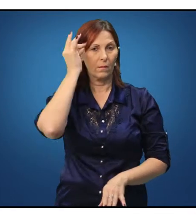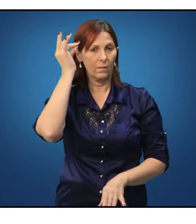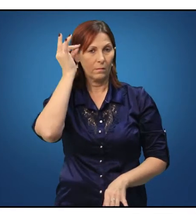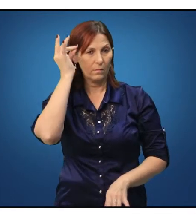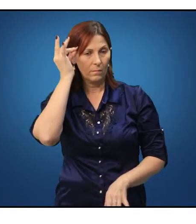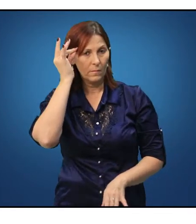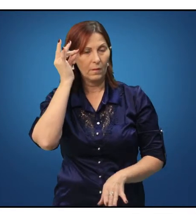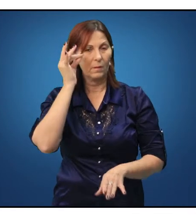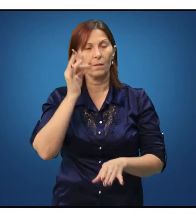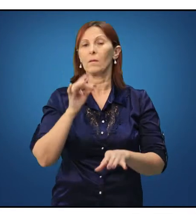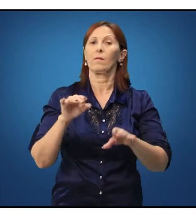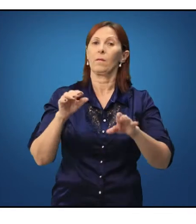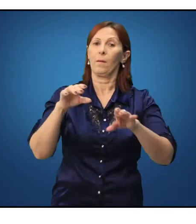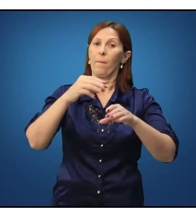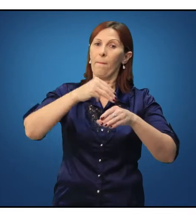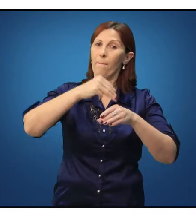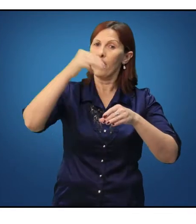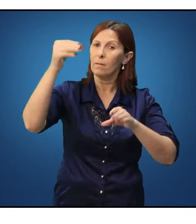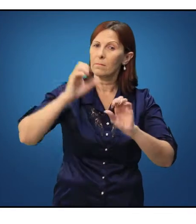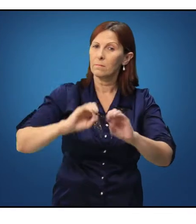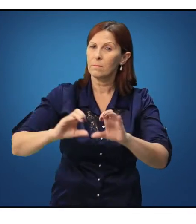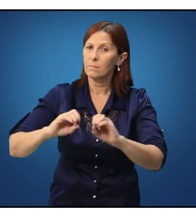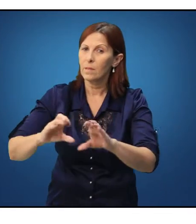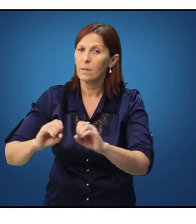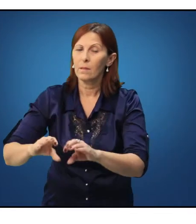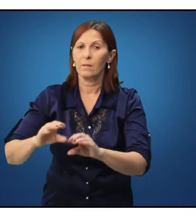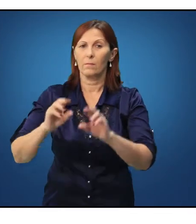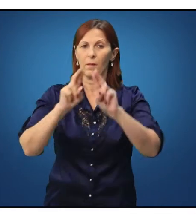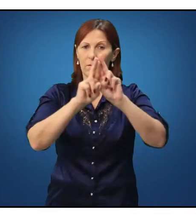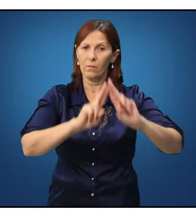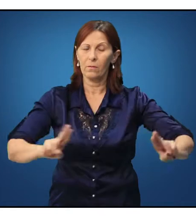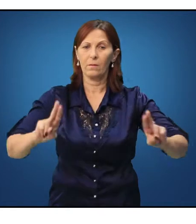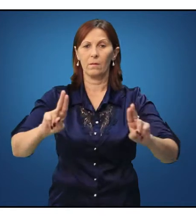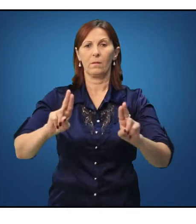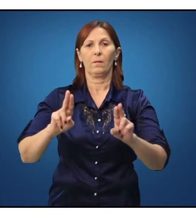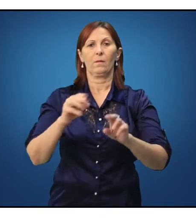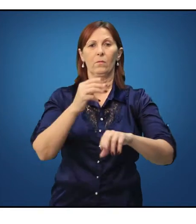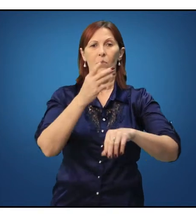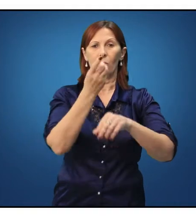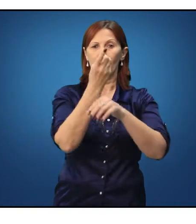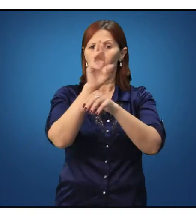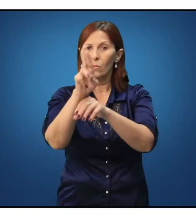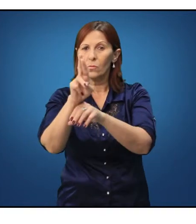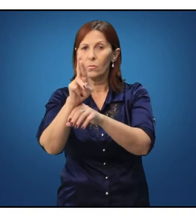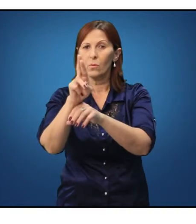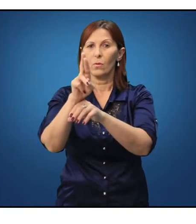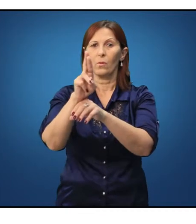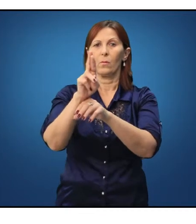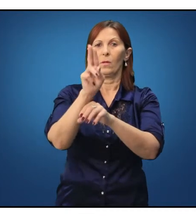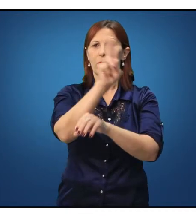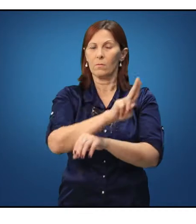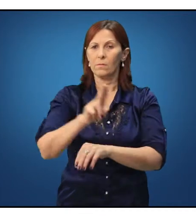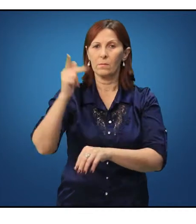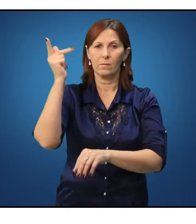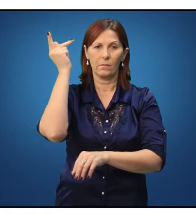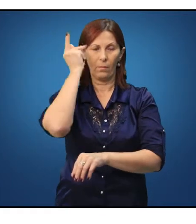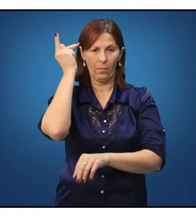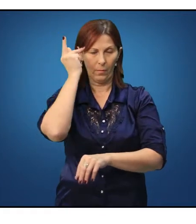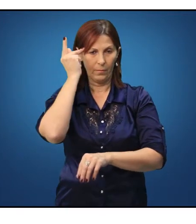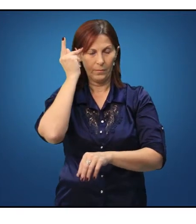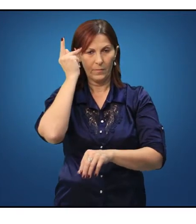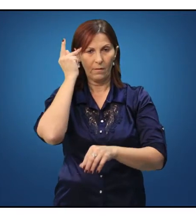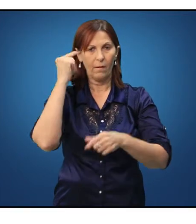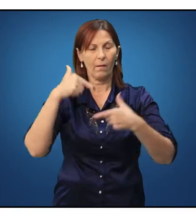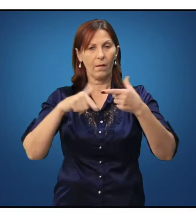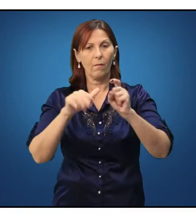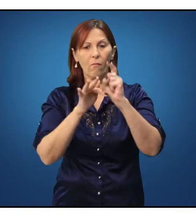pela Universidade Federal de Santa Catarina e doutor em educação pela Universidade de São Paulo. Eu vou trabalhar com vocês a disciplina Fundamentos